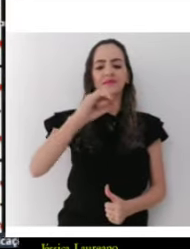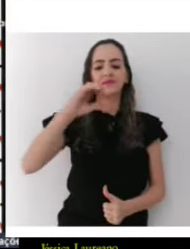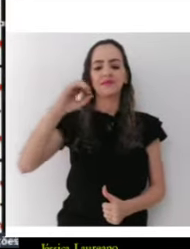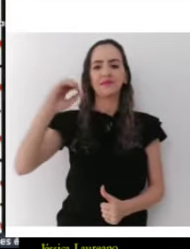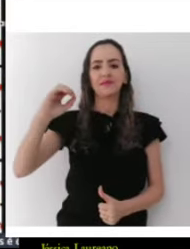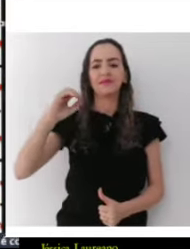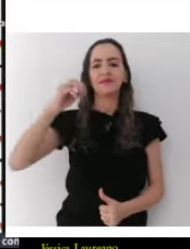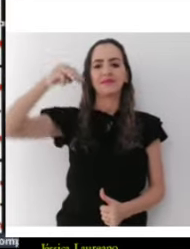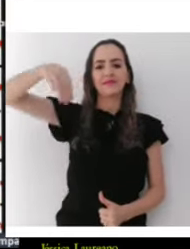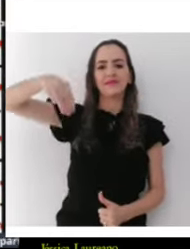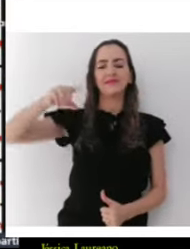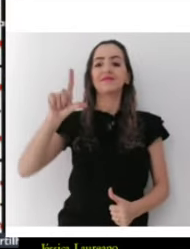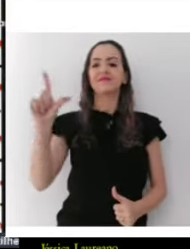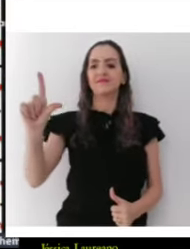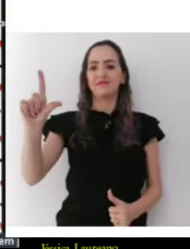200